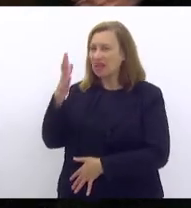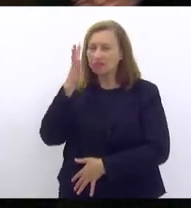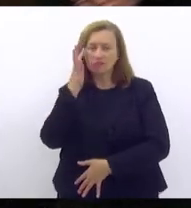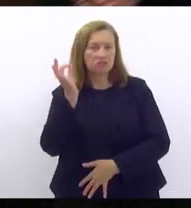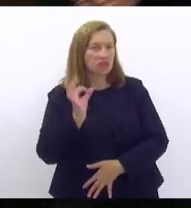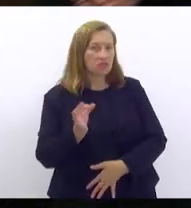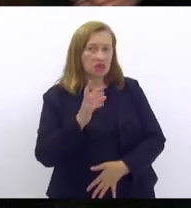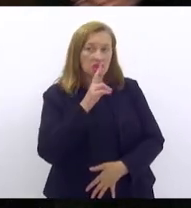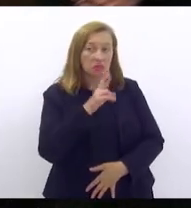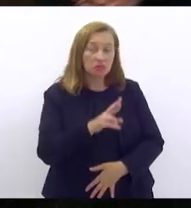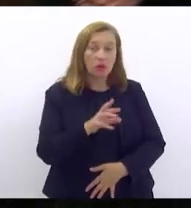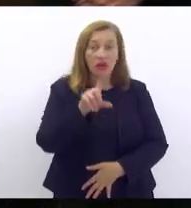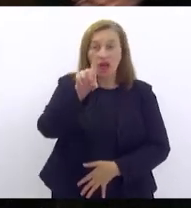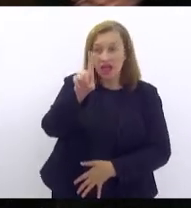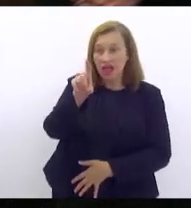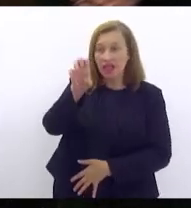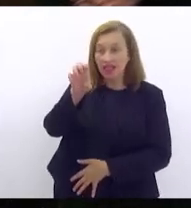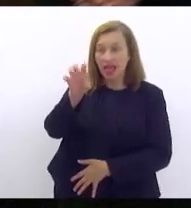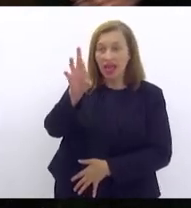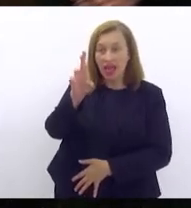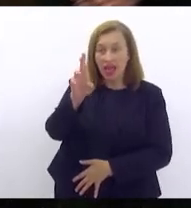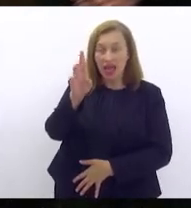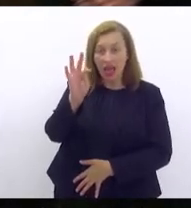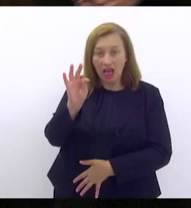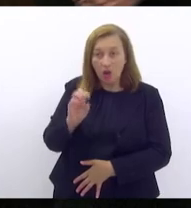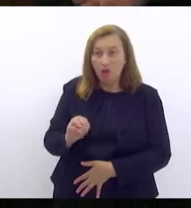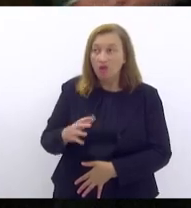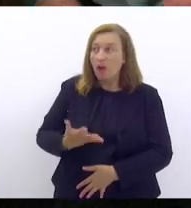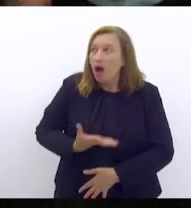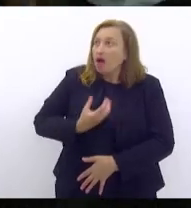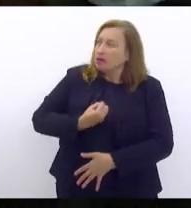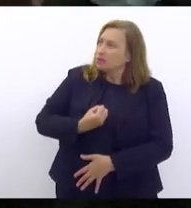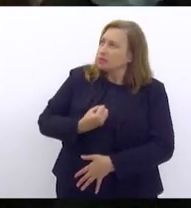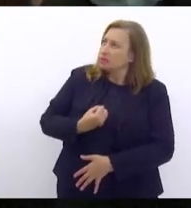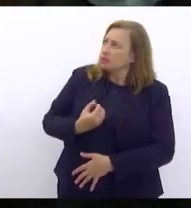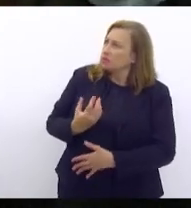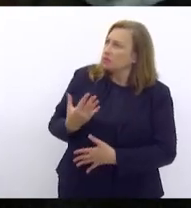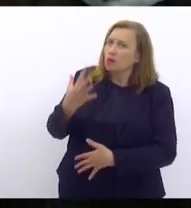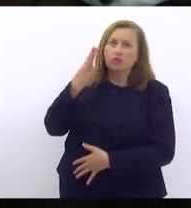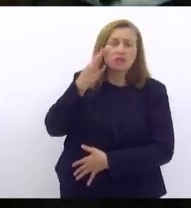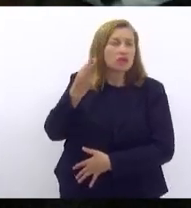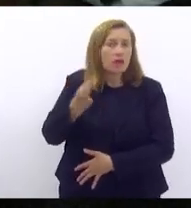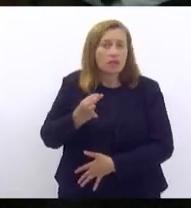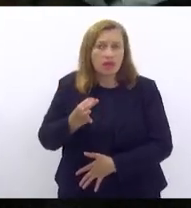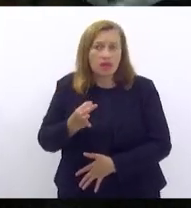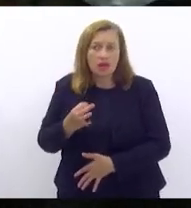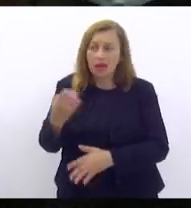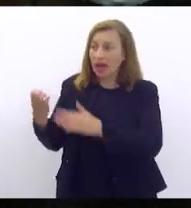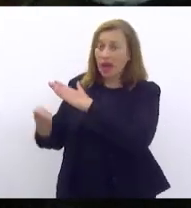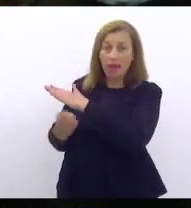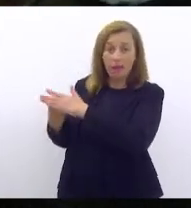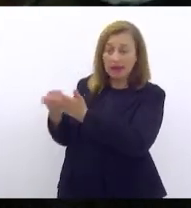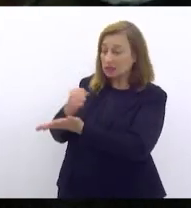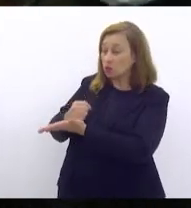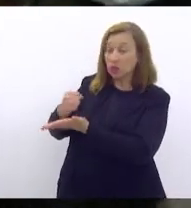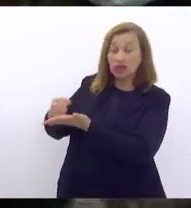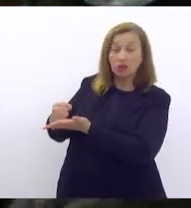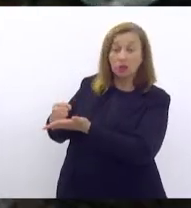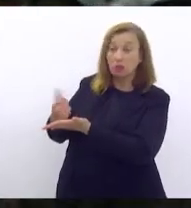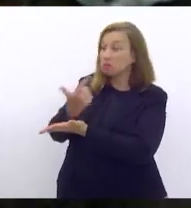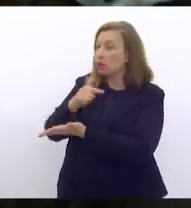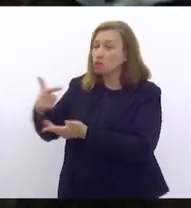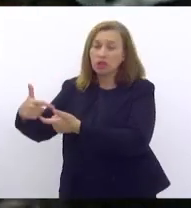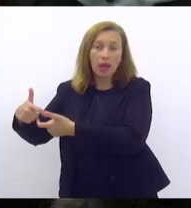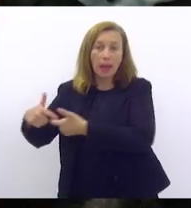O Detro, por sua vez, disse que ficou surpreso com a declaração da representante da empresa.